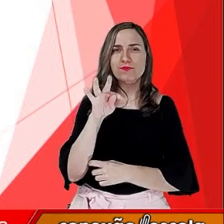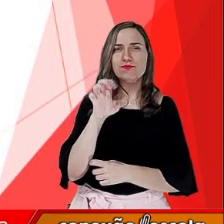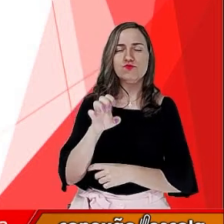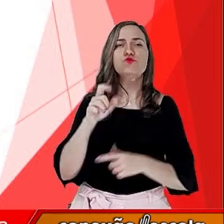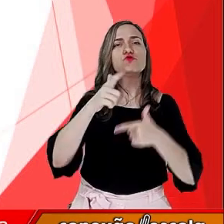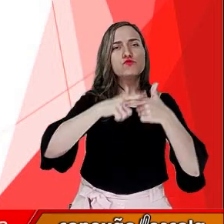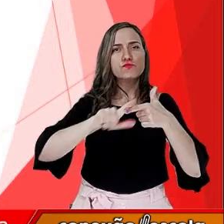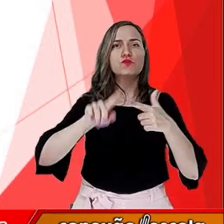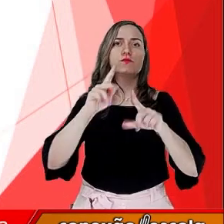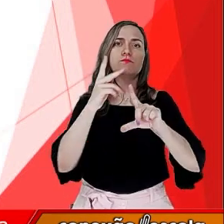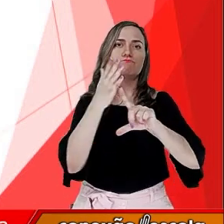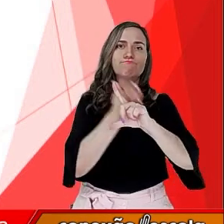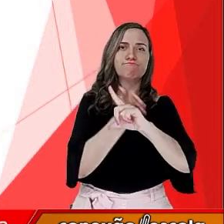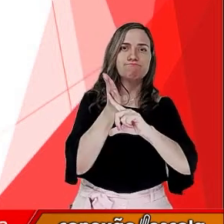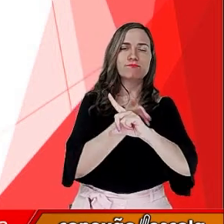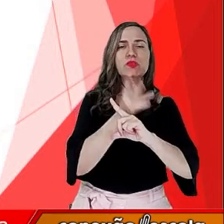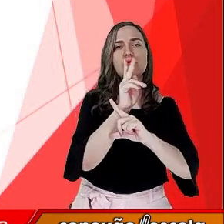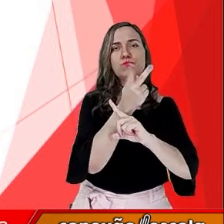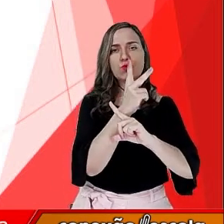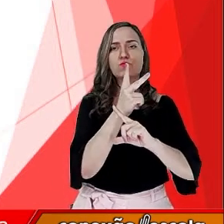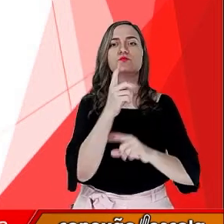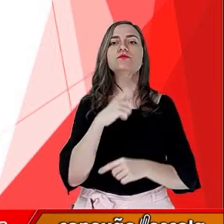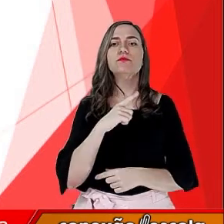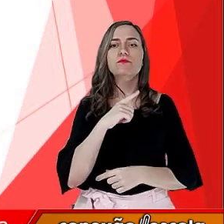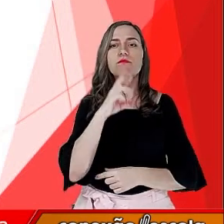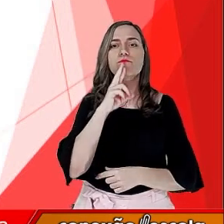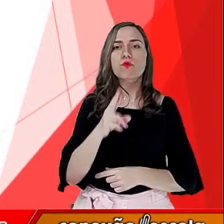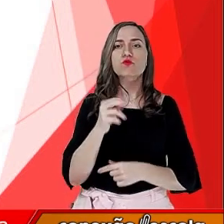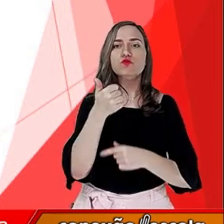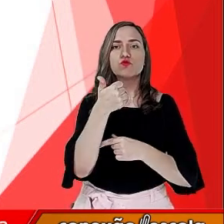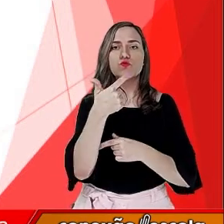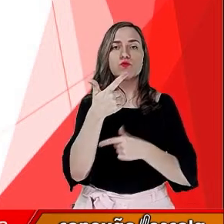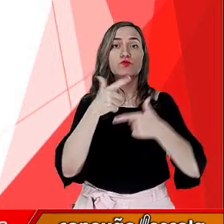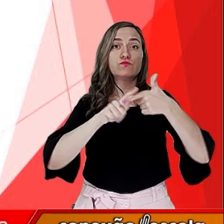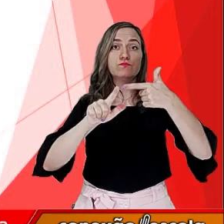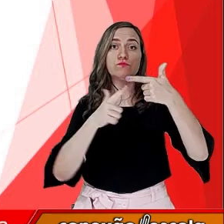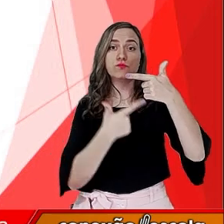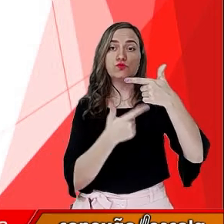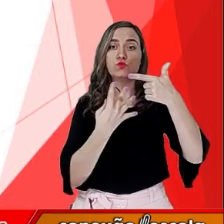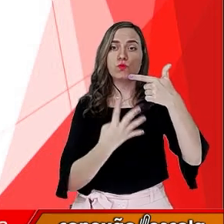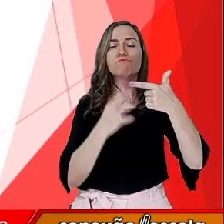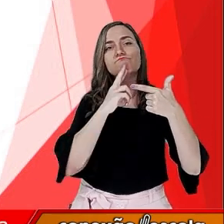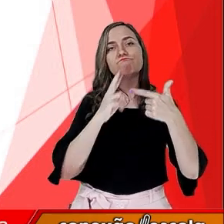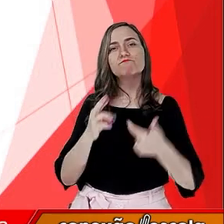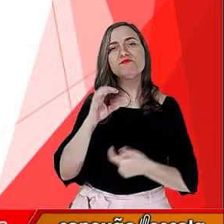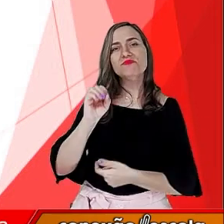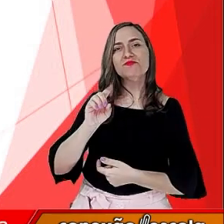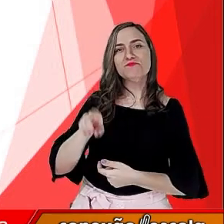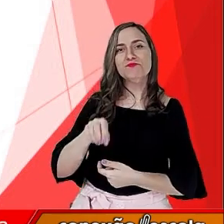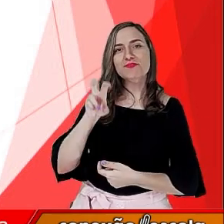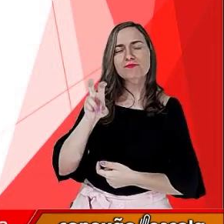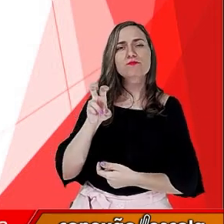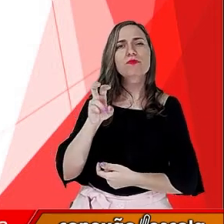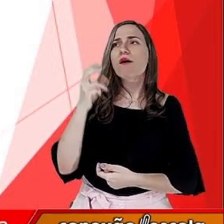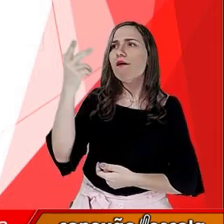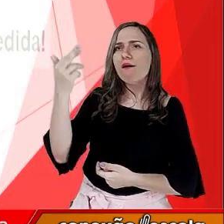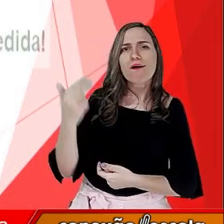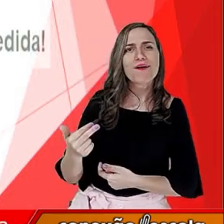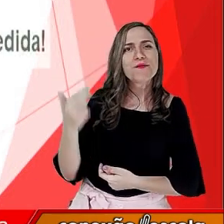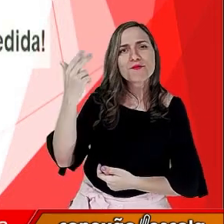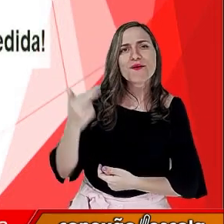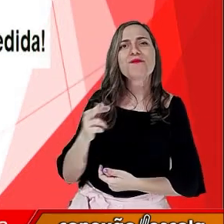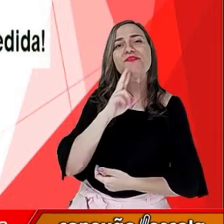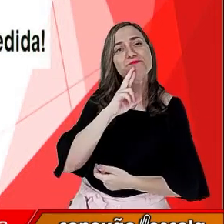vai ser 12 sobre 24, que também é 0,5. E o que nós podemos falar dos seus resultados? Que eles são